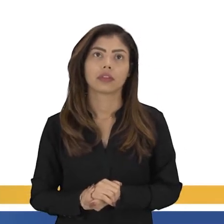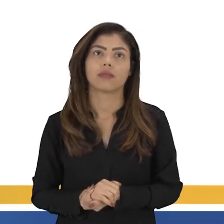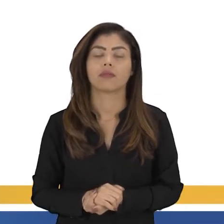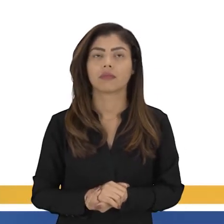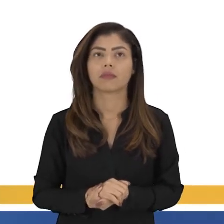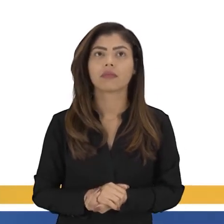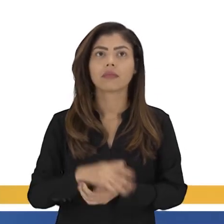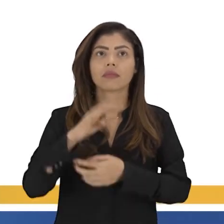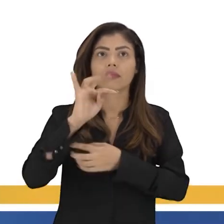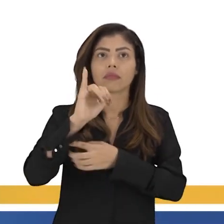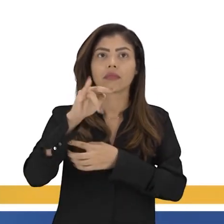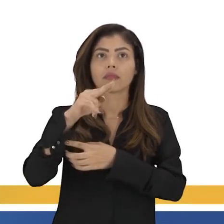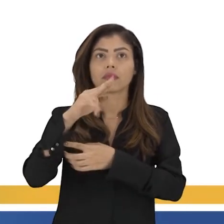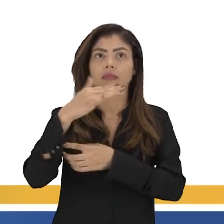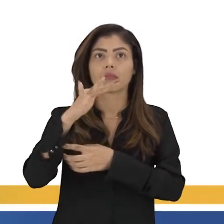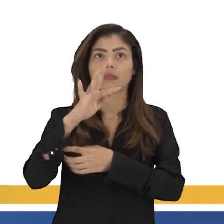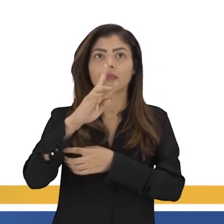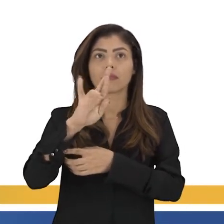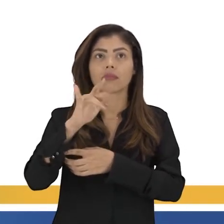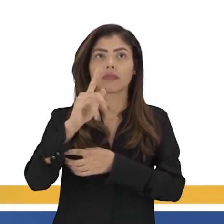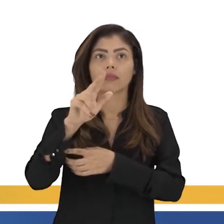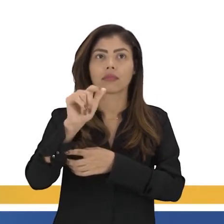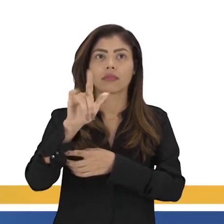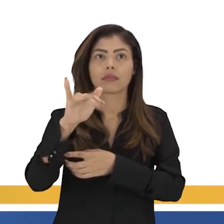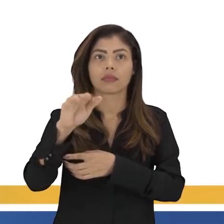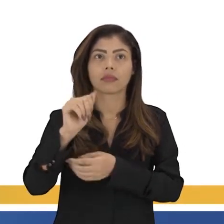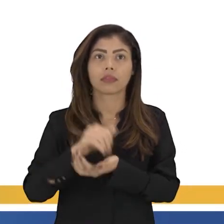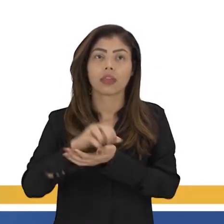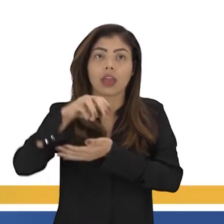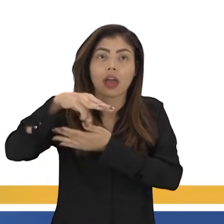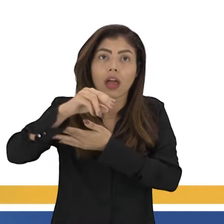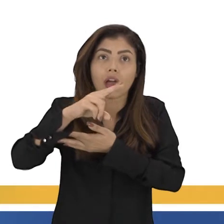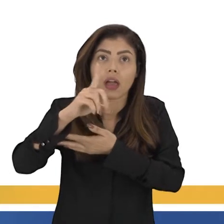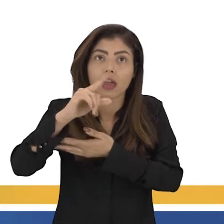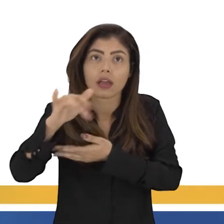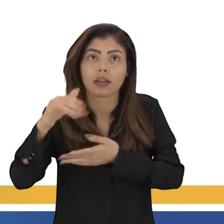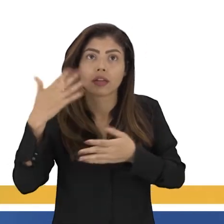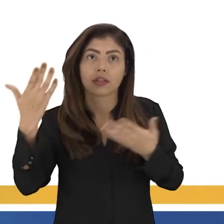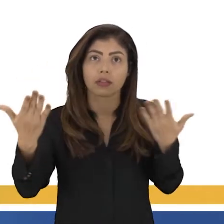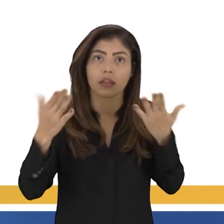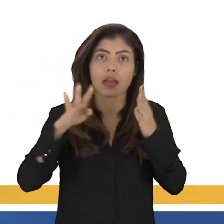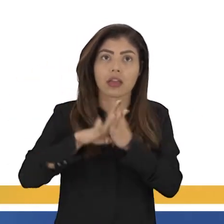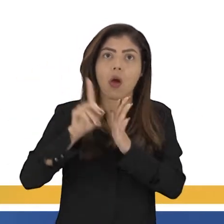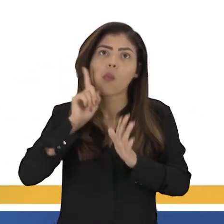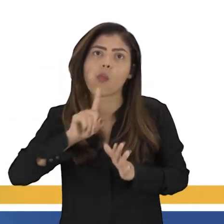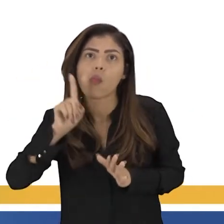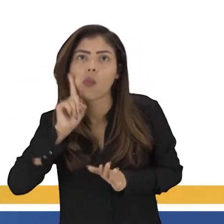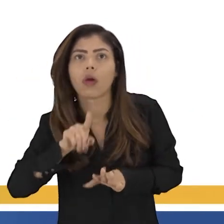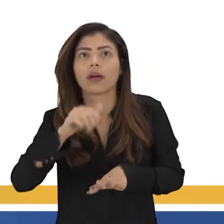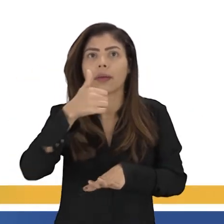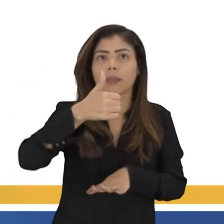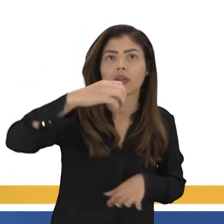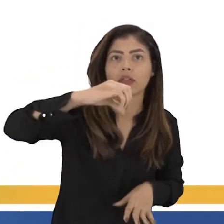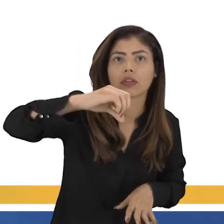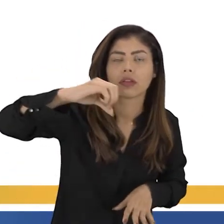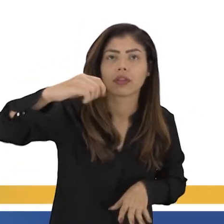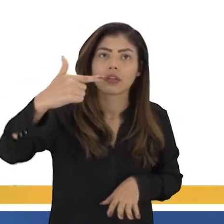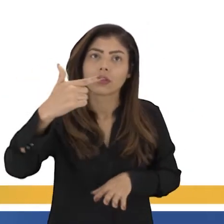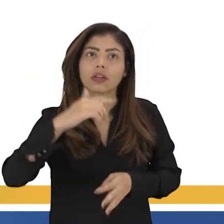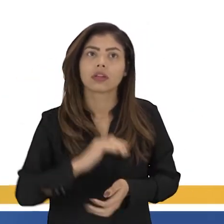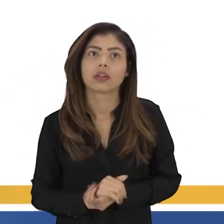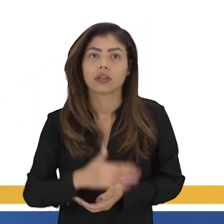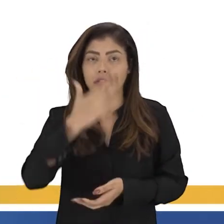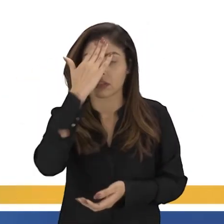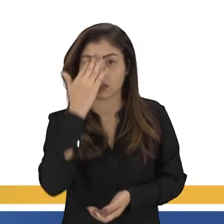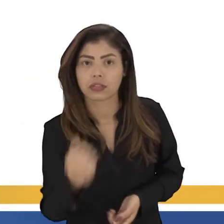vida. Aí, olha a fonte. Madonna, Erotica, Estados Unidos, Maverick, 1992.